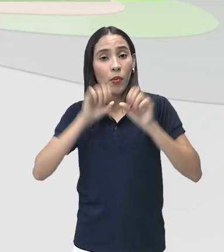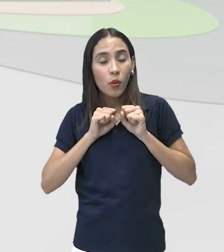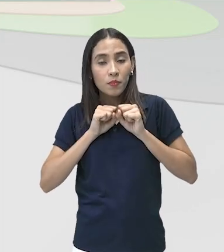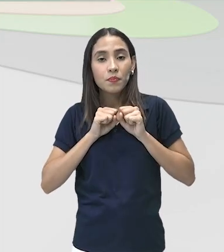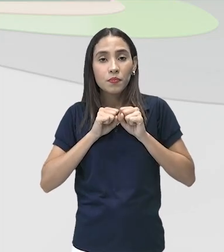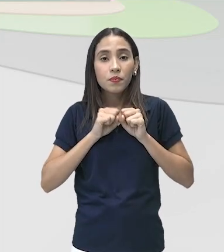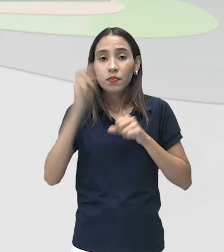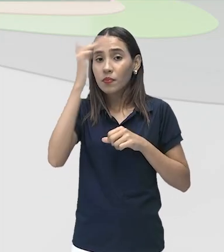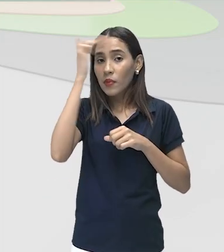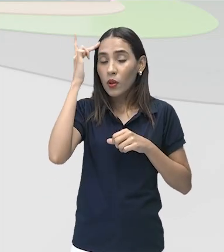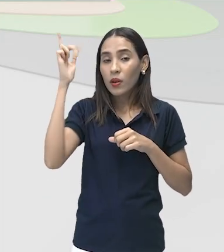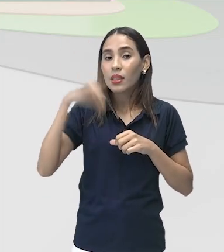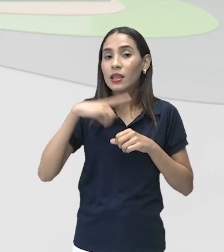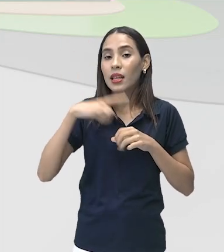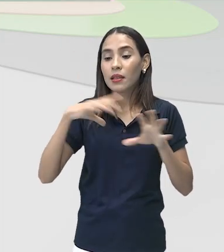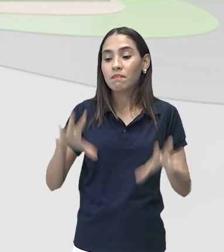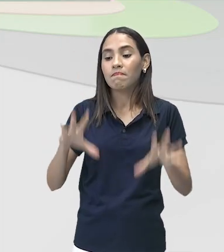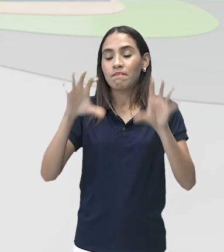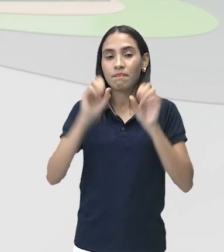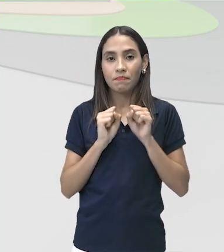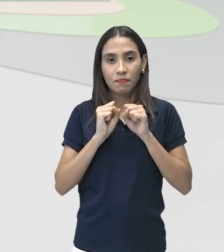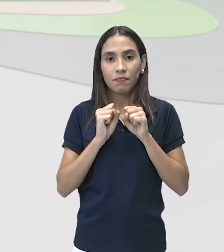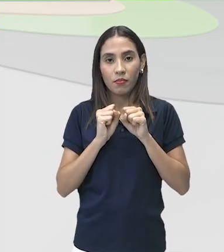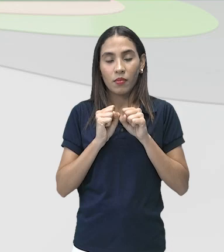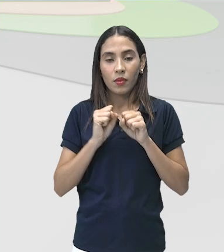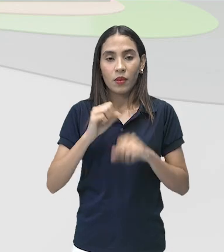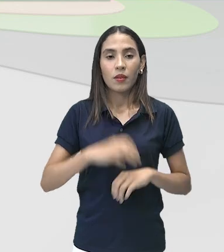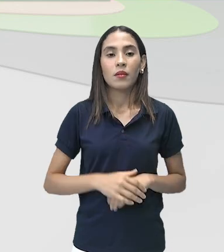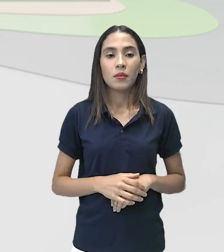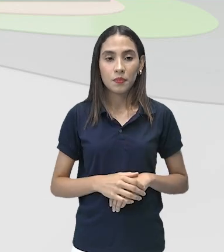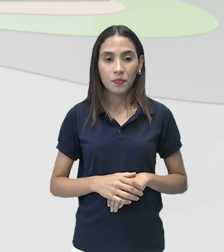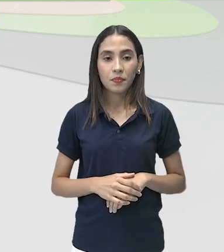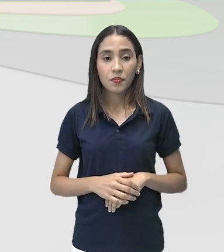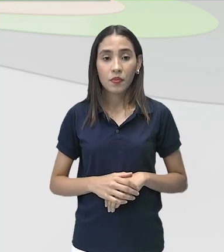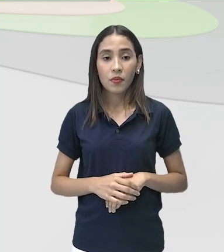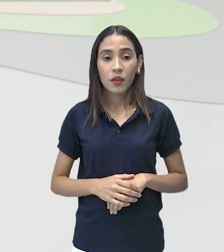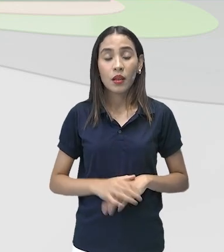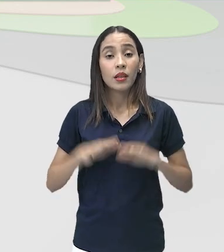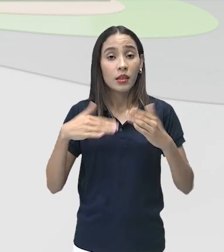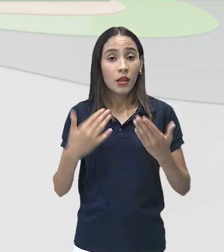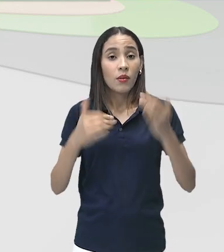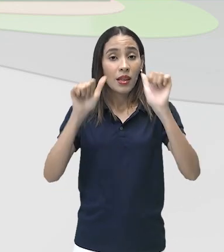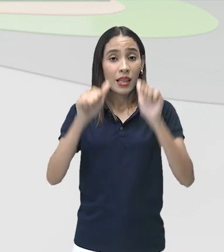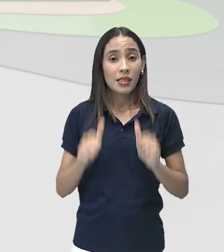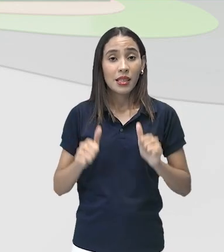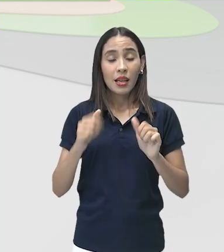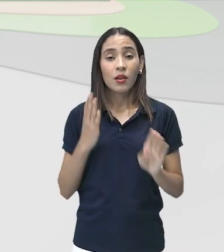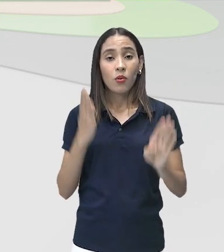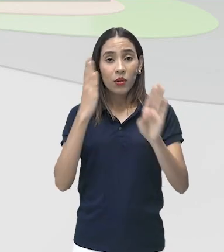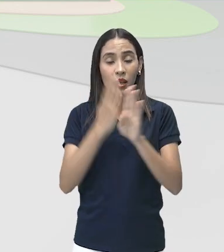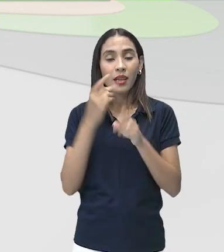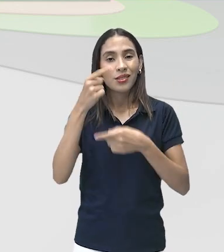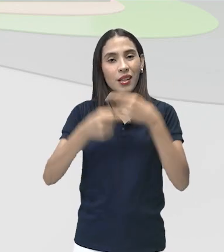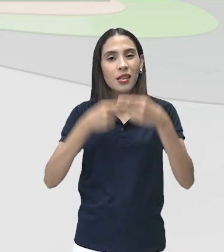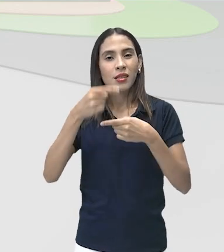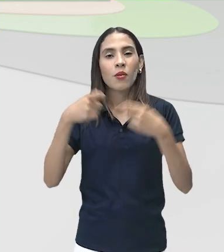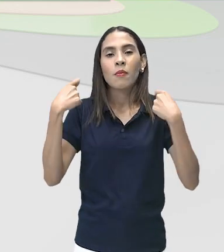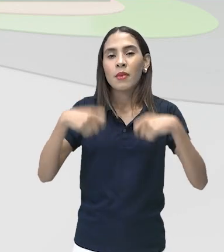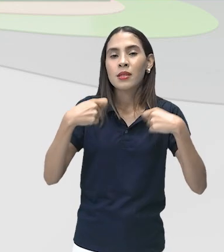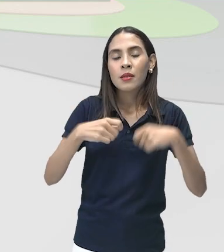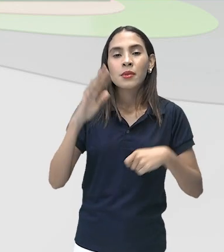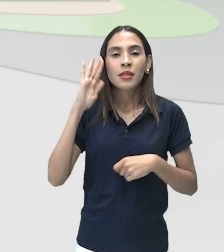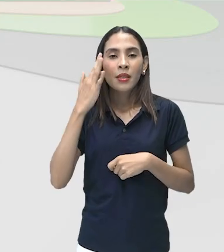um indivíduo afetado com aquela condição. Quando vamos fazer, então, a identificação da geração,